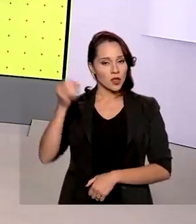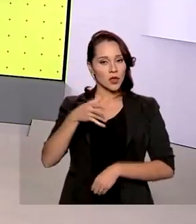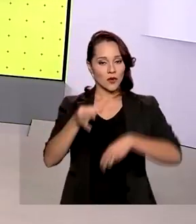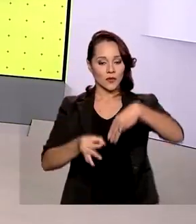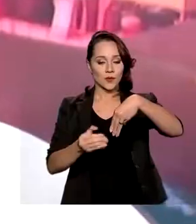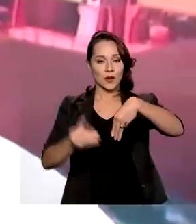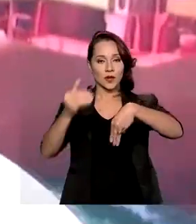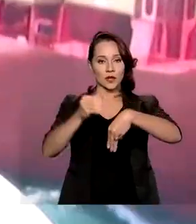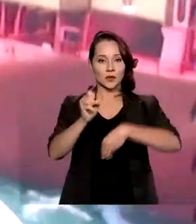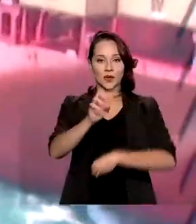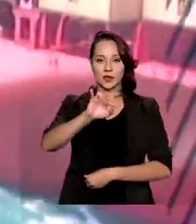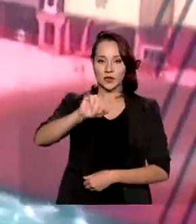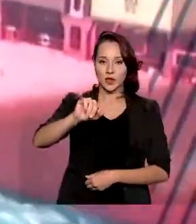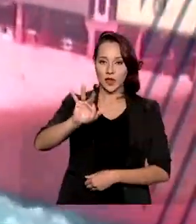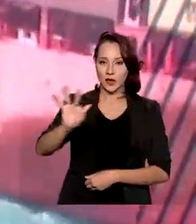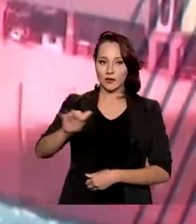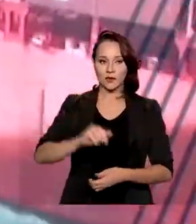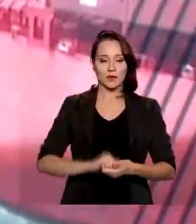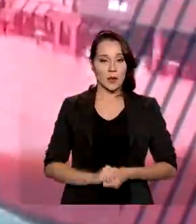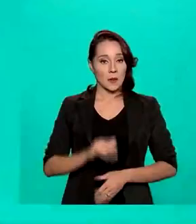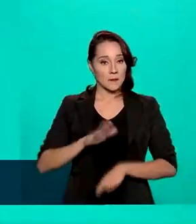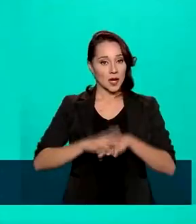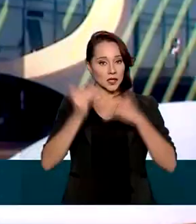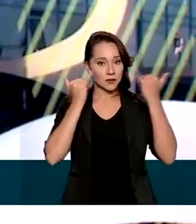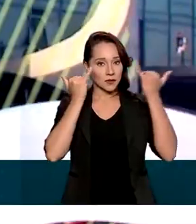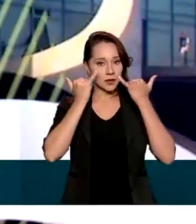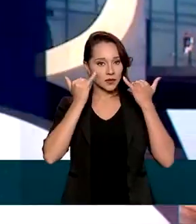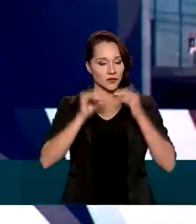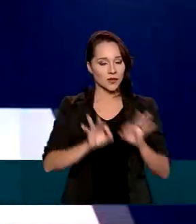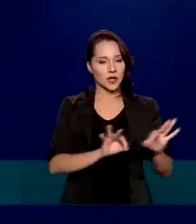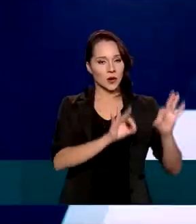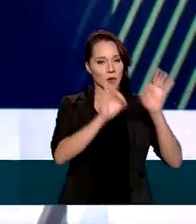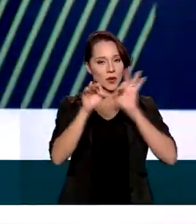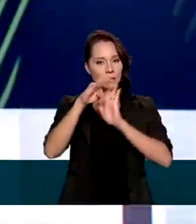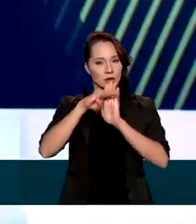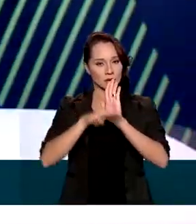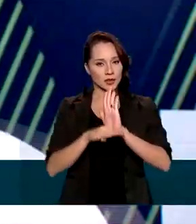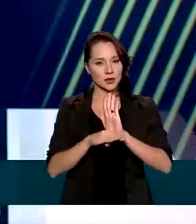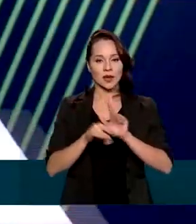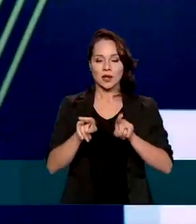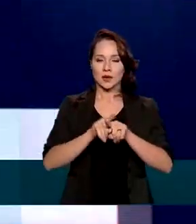Suprema Corte. Essa e outras informações você confere ao longo da nossa